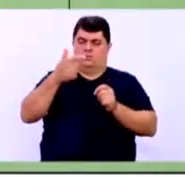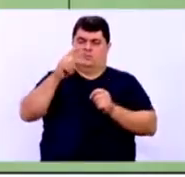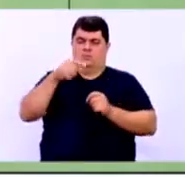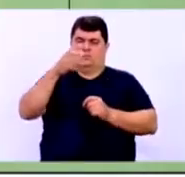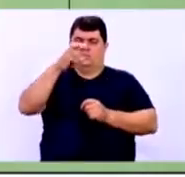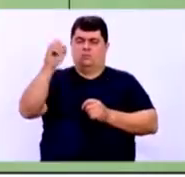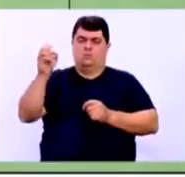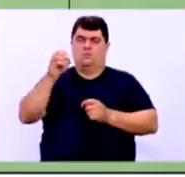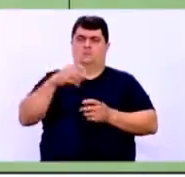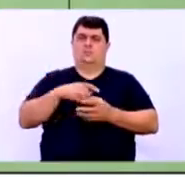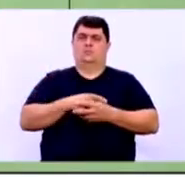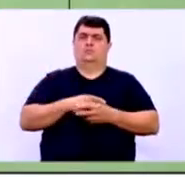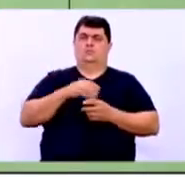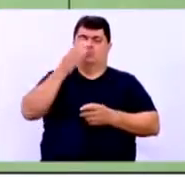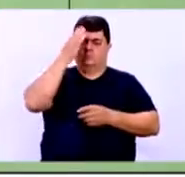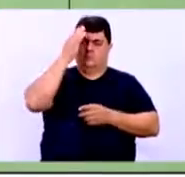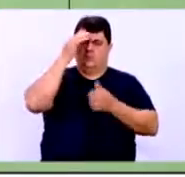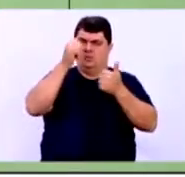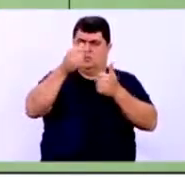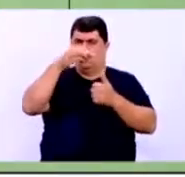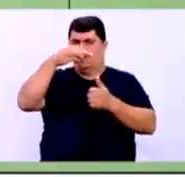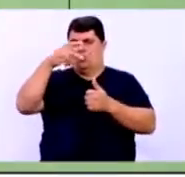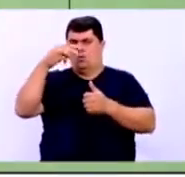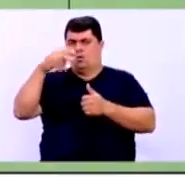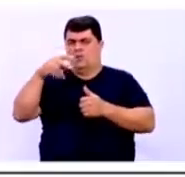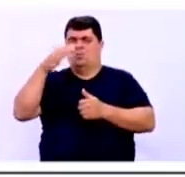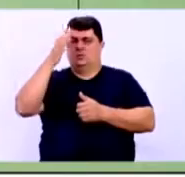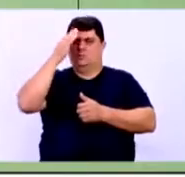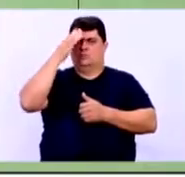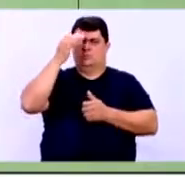22,50. Entenderam a média ponderada móvel?